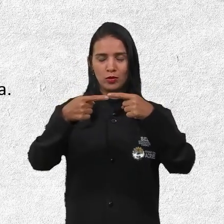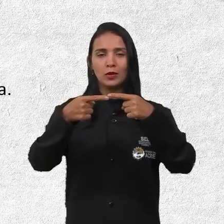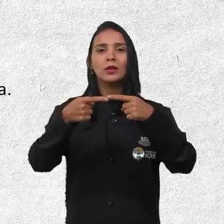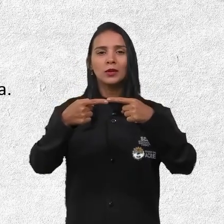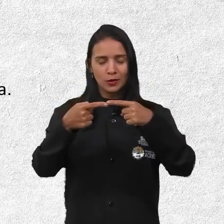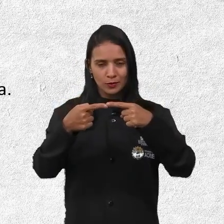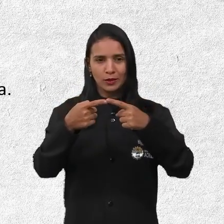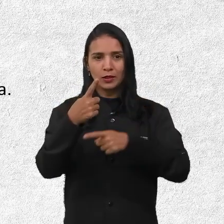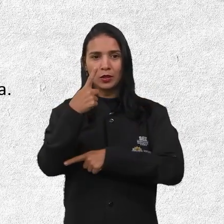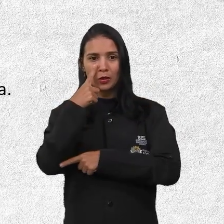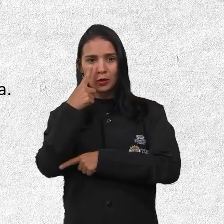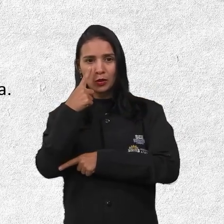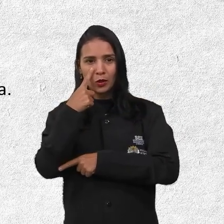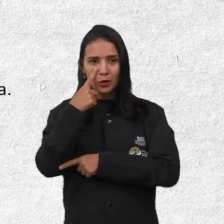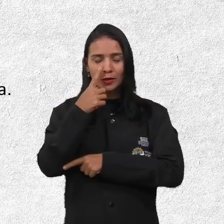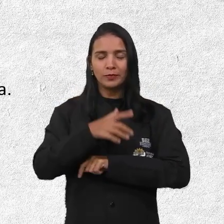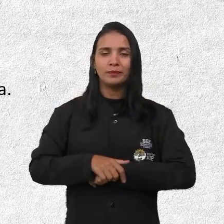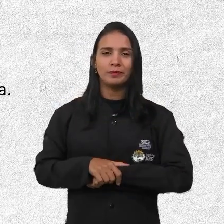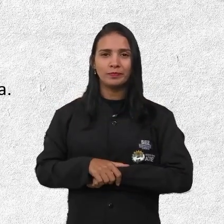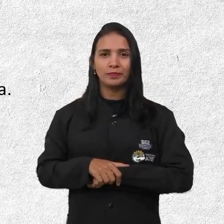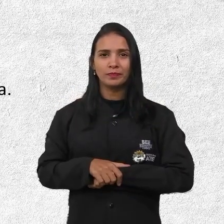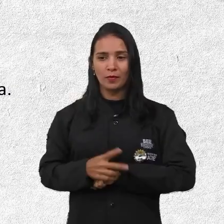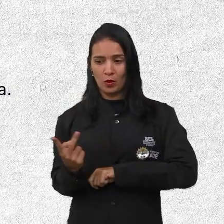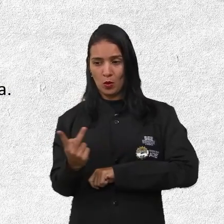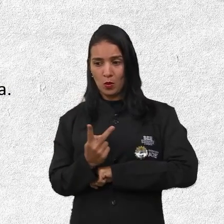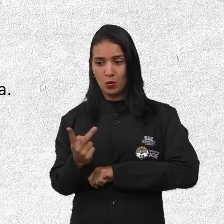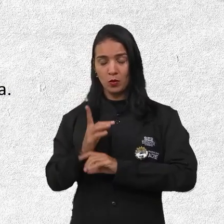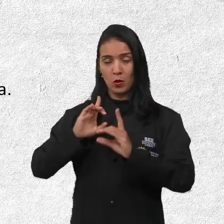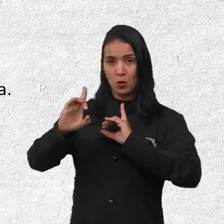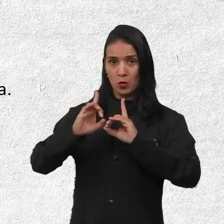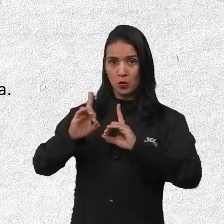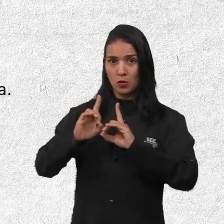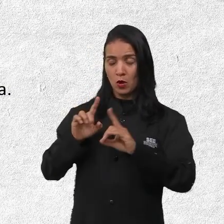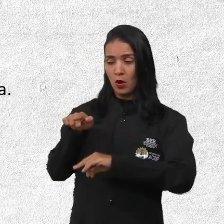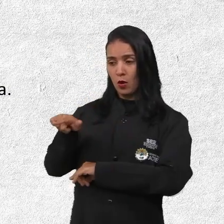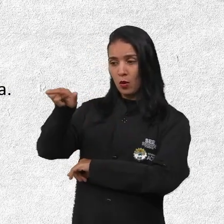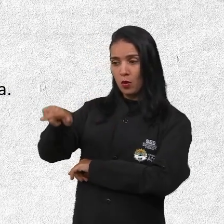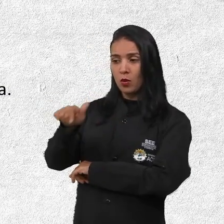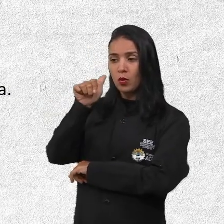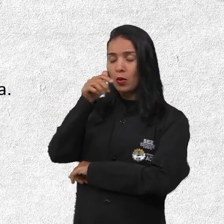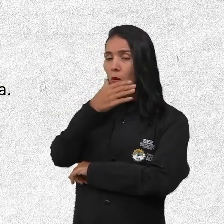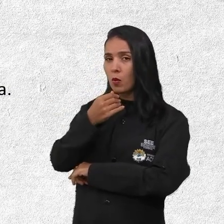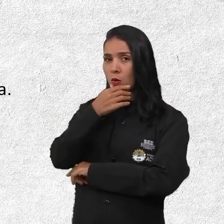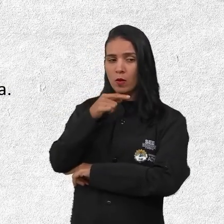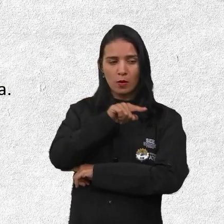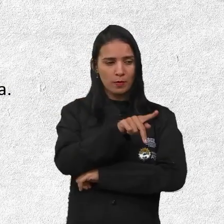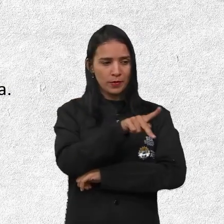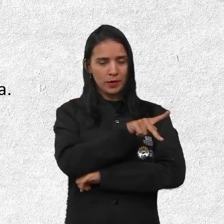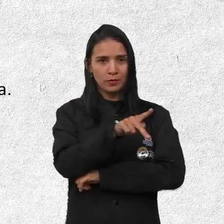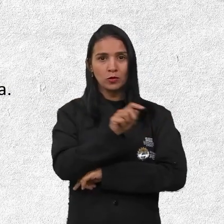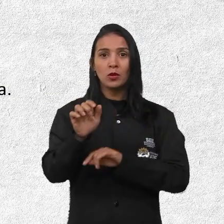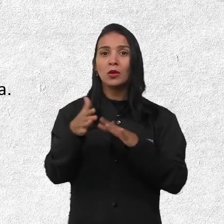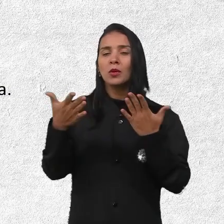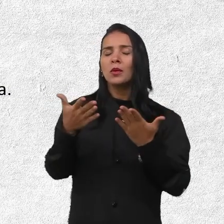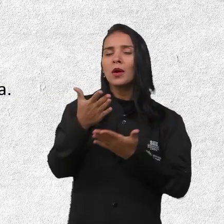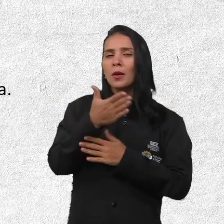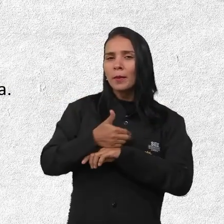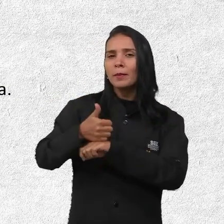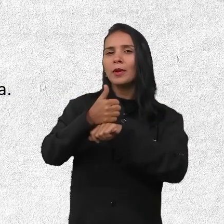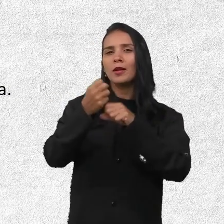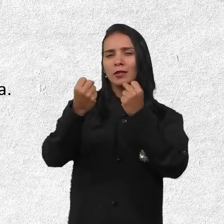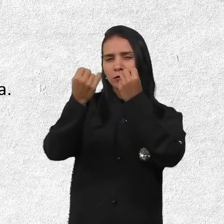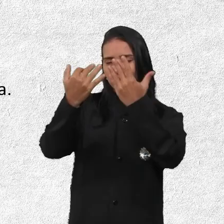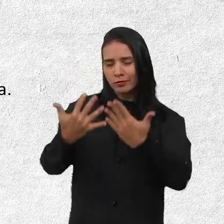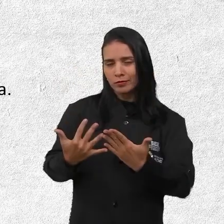na situação que nós acabamos de fazer a leitura. Vamos às nossas alternativas. Letra A.